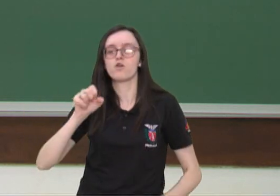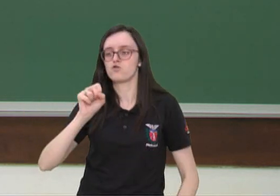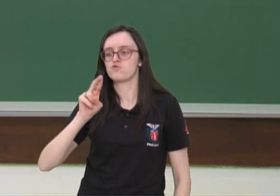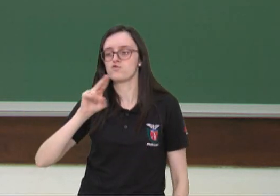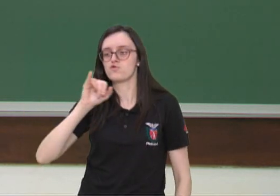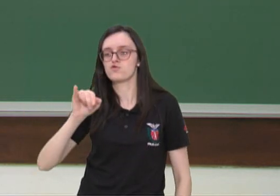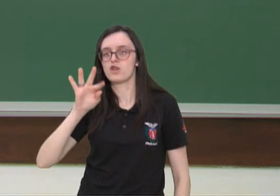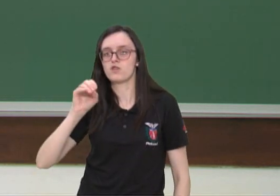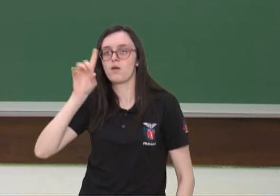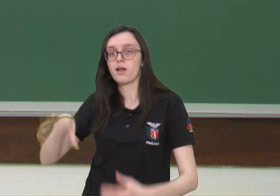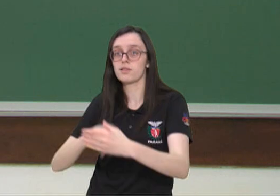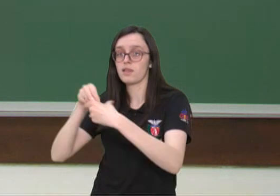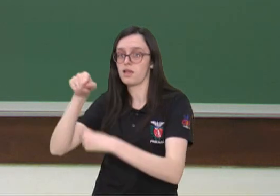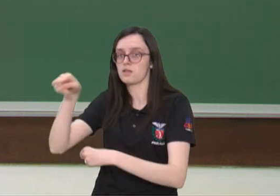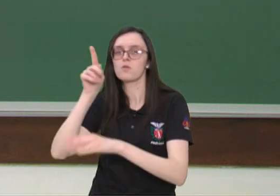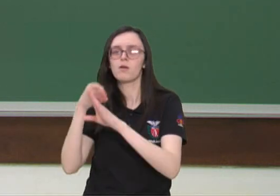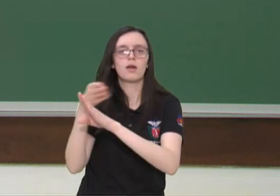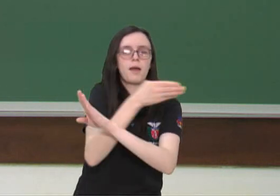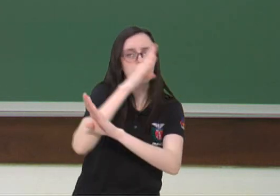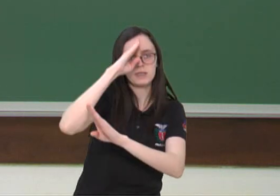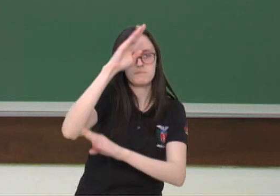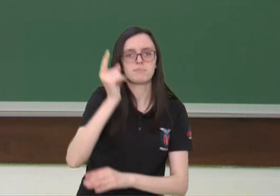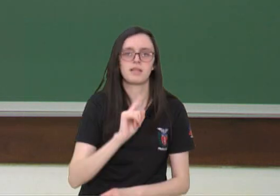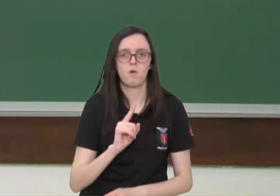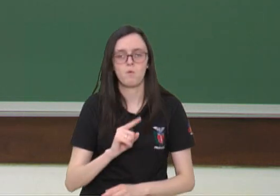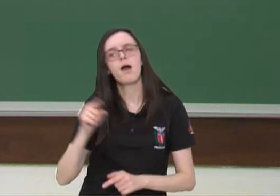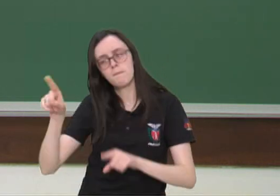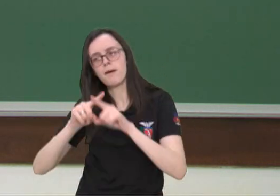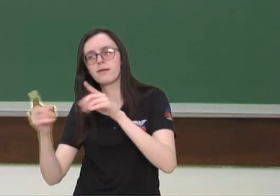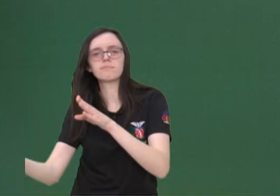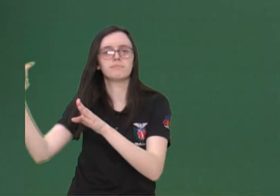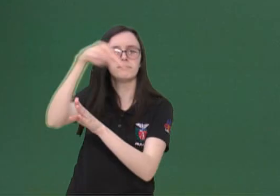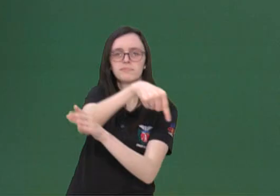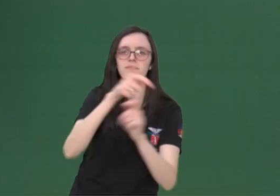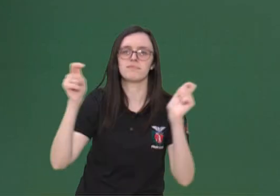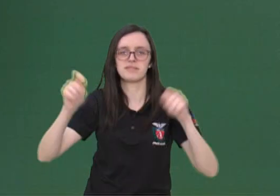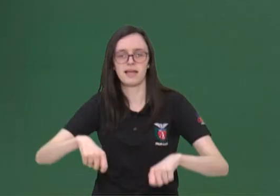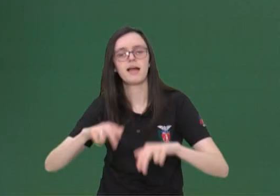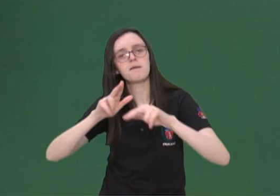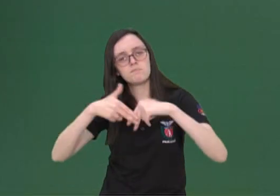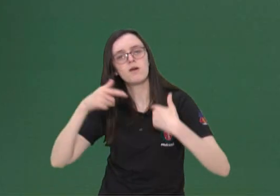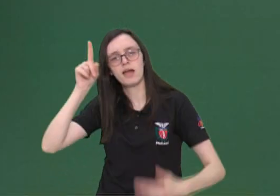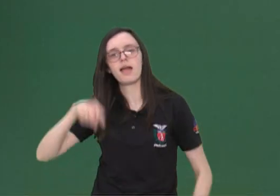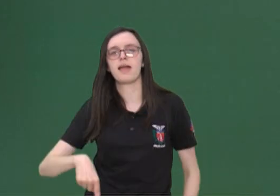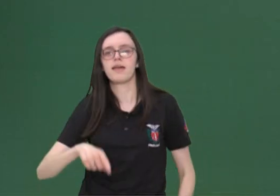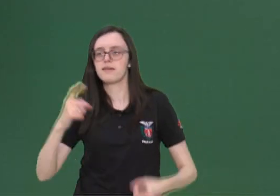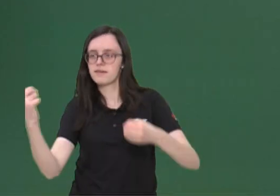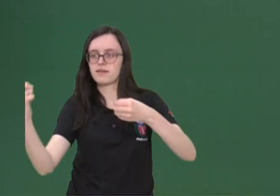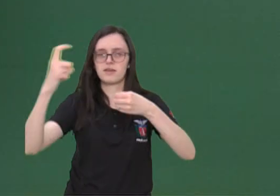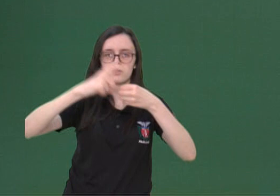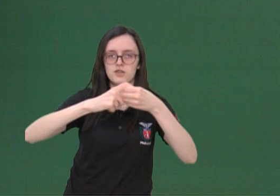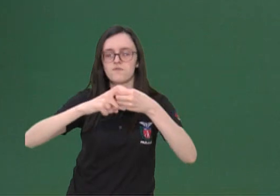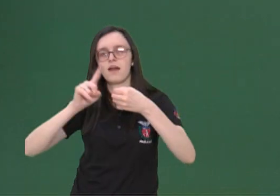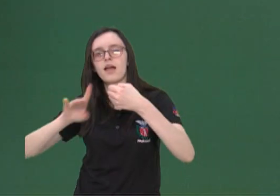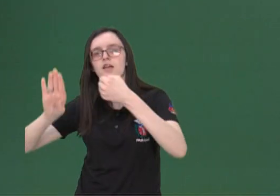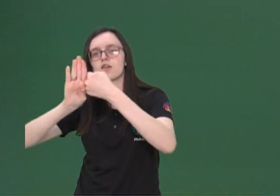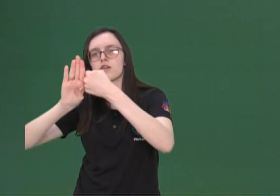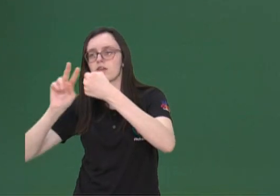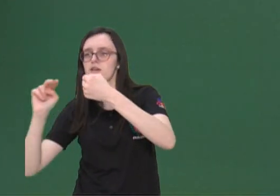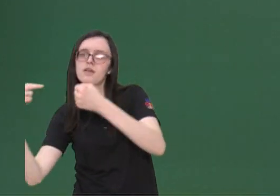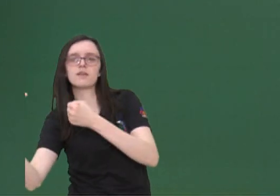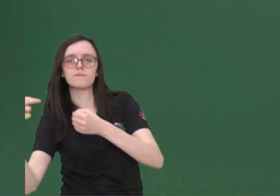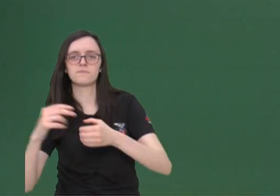ela funciona como sujeito da oração principal, ok? Por isso que ela é subordinada subjetiva.